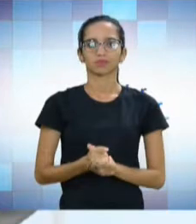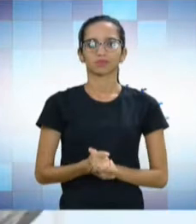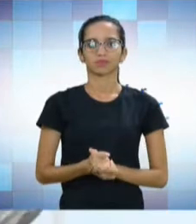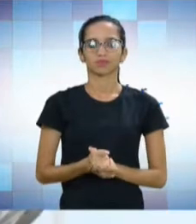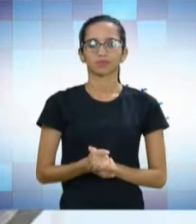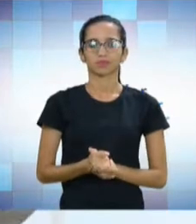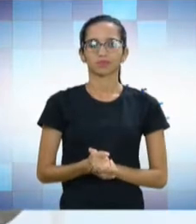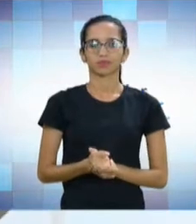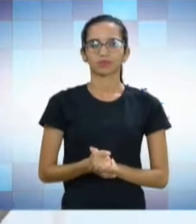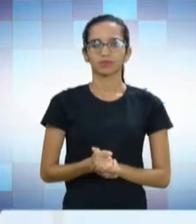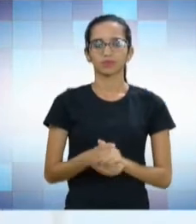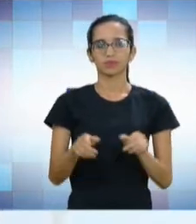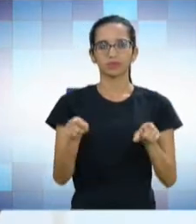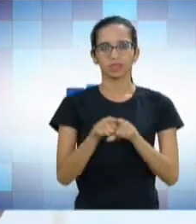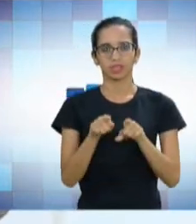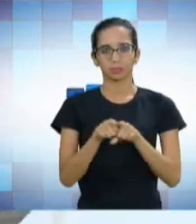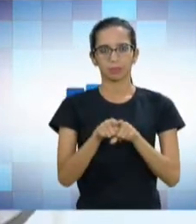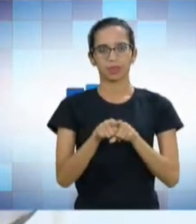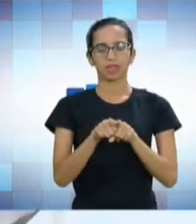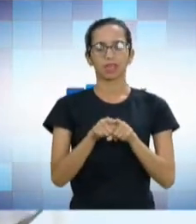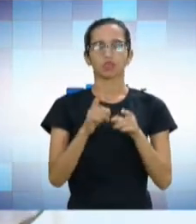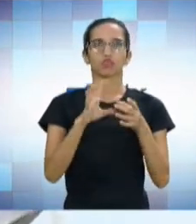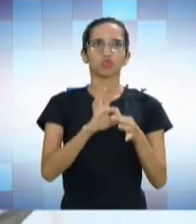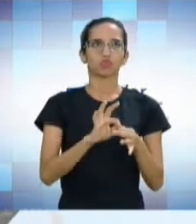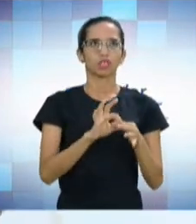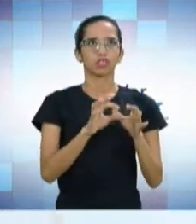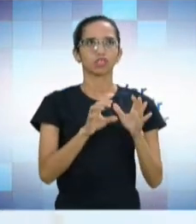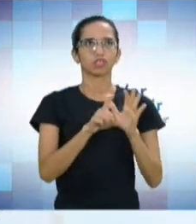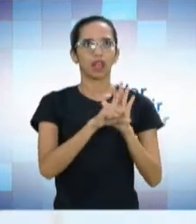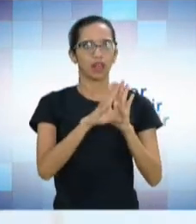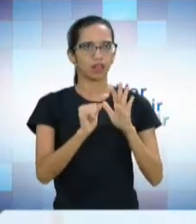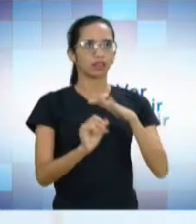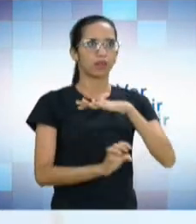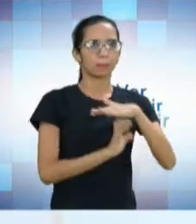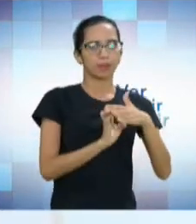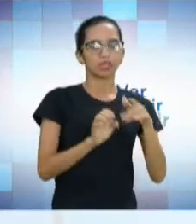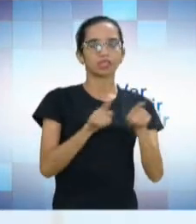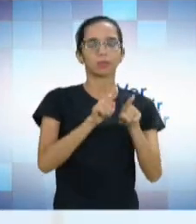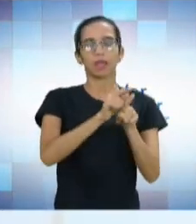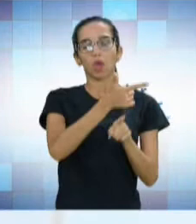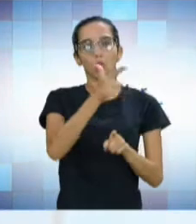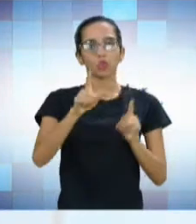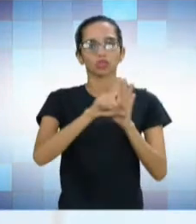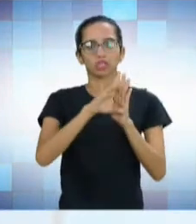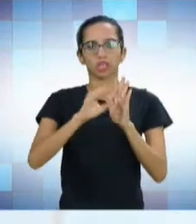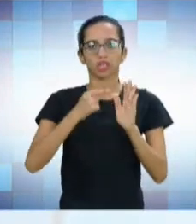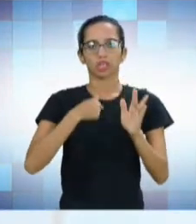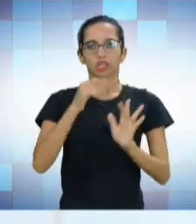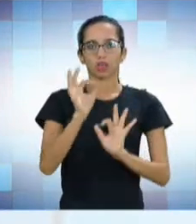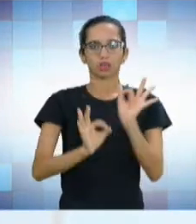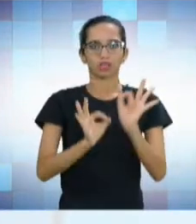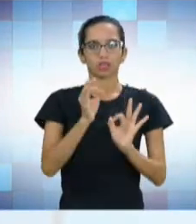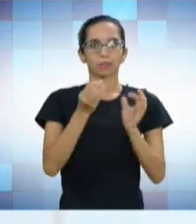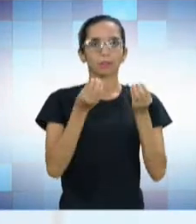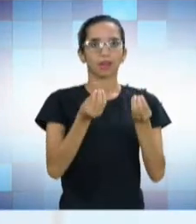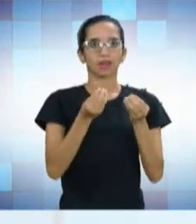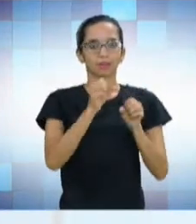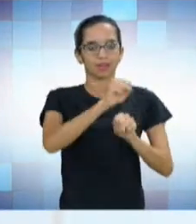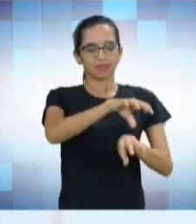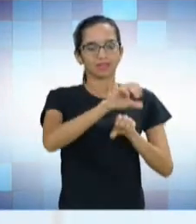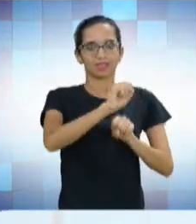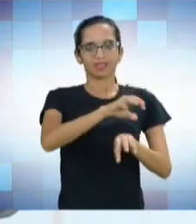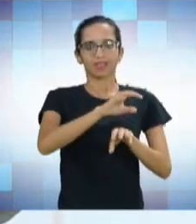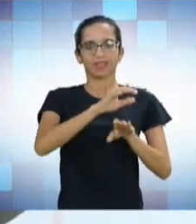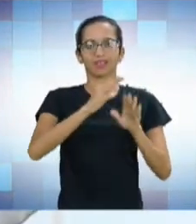lei libras a lei do empreendedorismo outra lei que eu fiz também porque é pra ser ensinado nas escolas